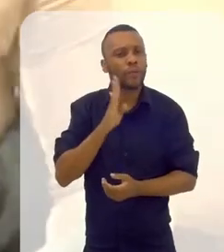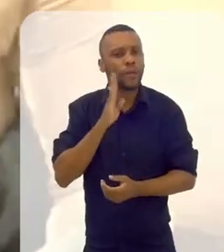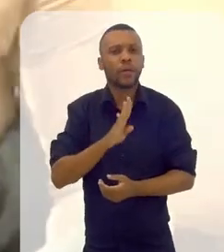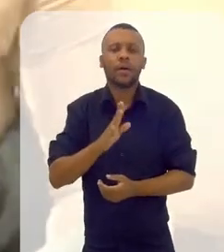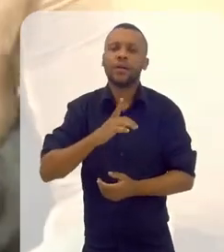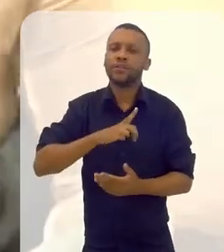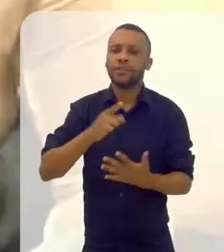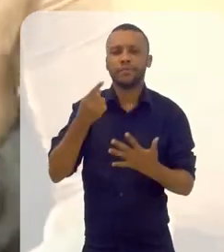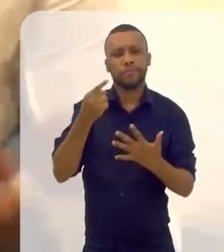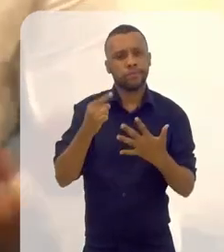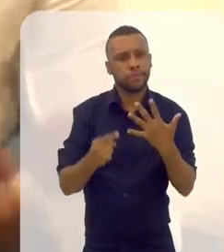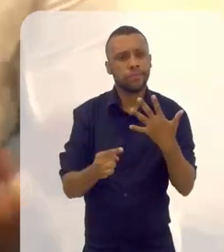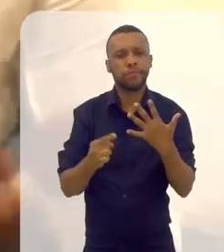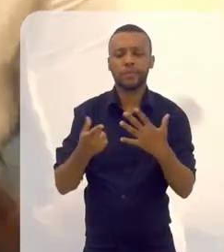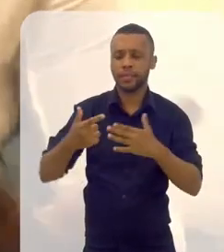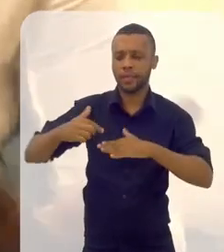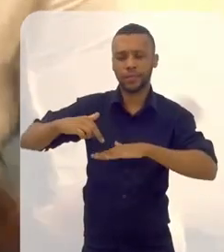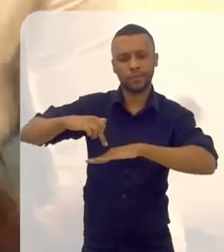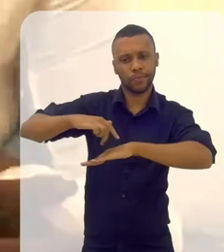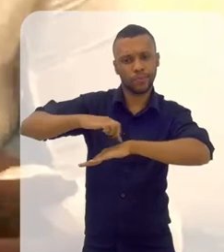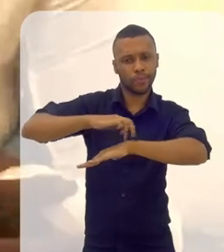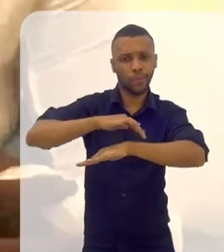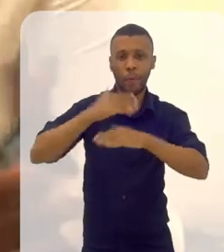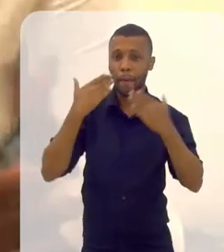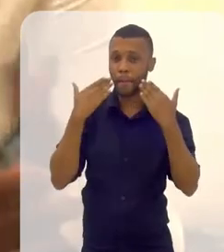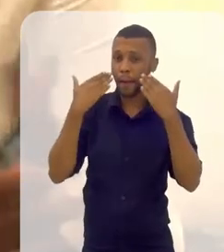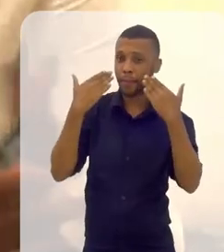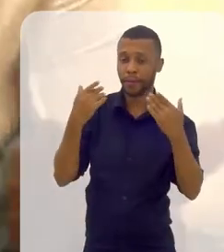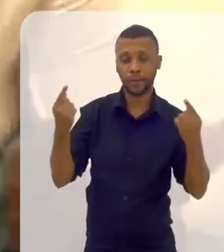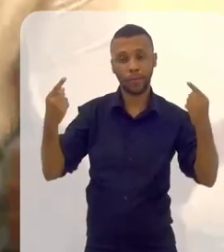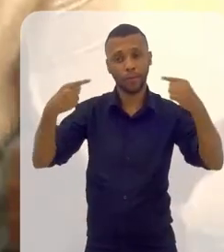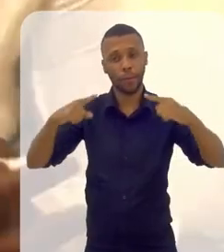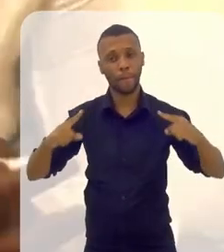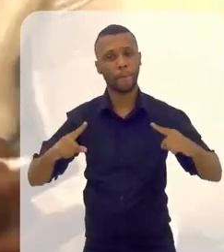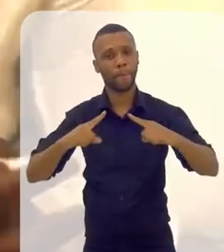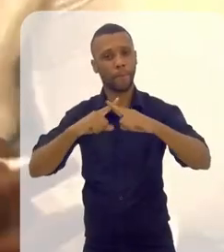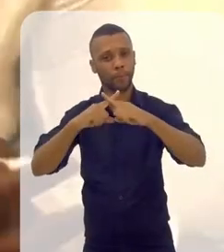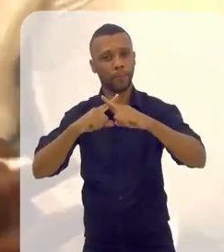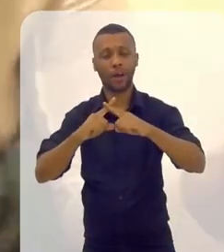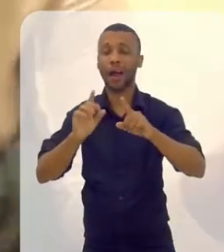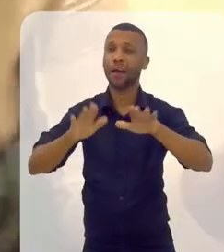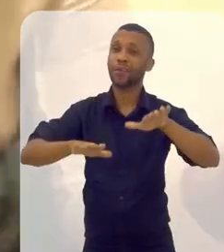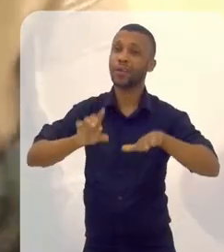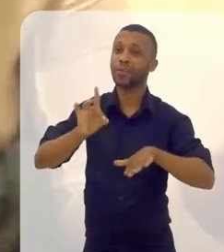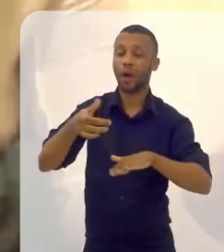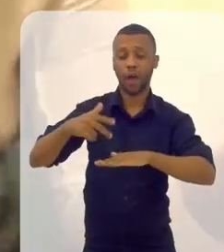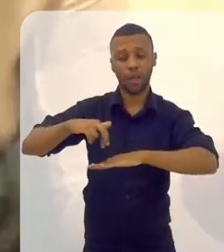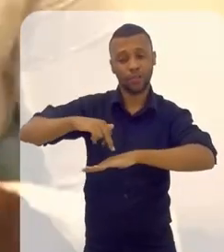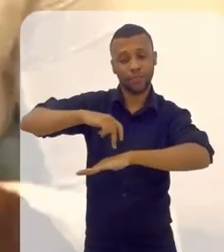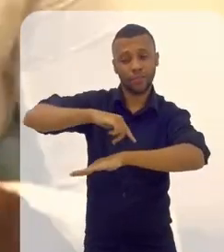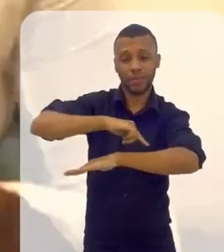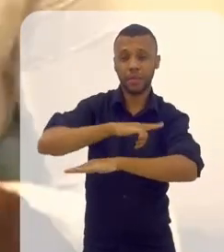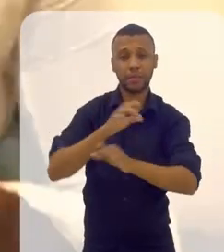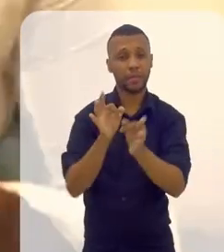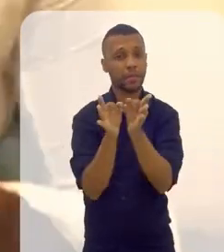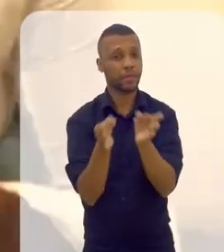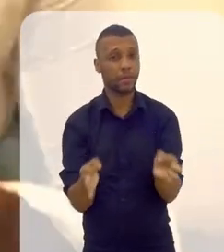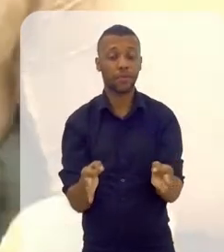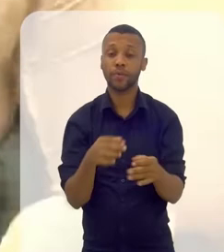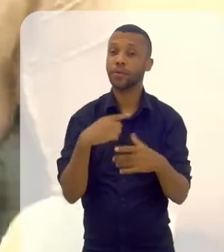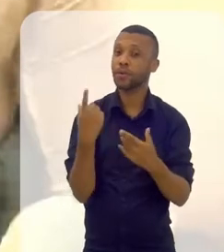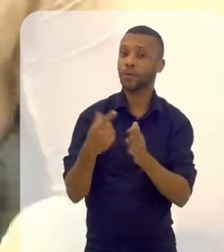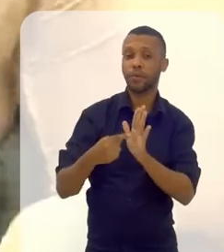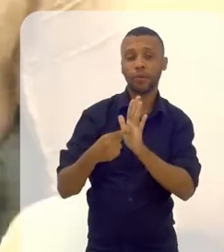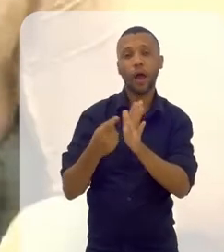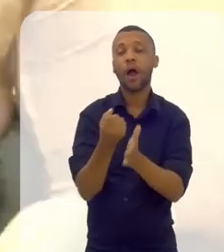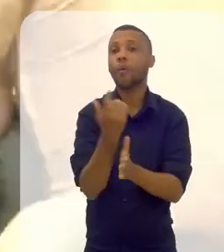Aí tinham esses desfiles que eram competições. Às vezes eram só desfiles, às vezes eram desfiles para algumas